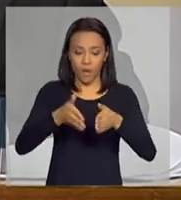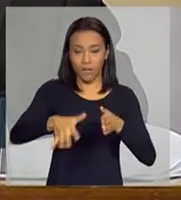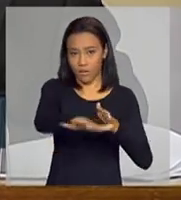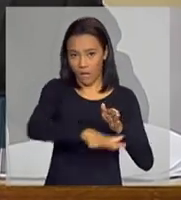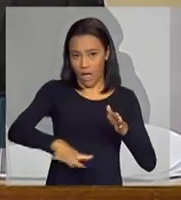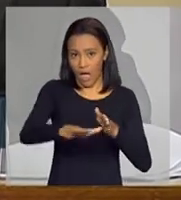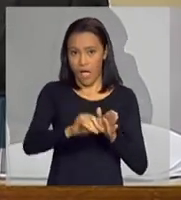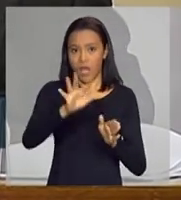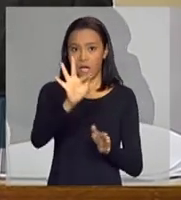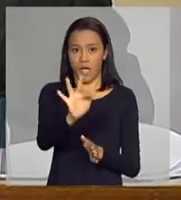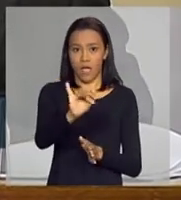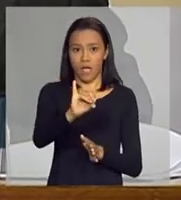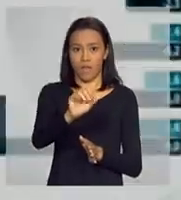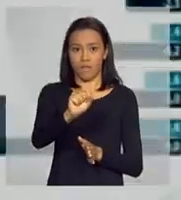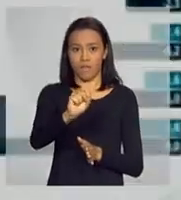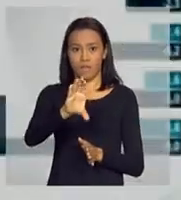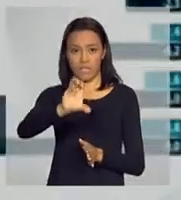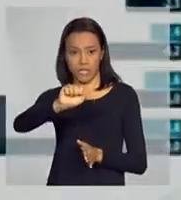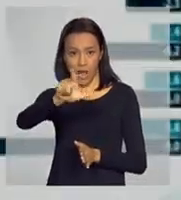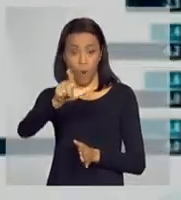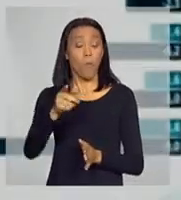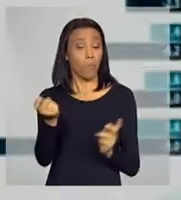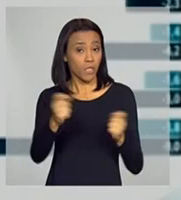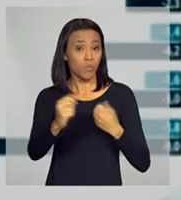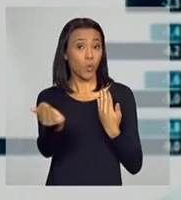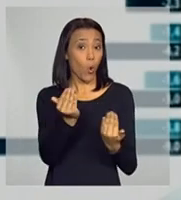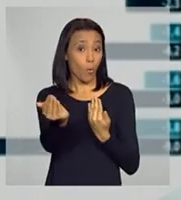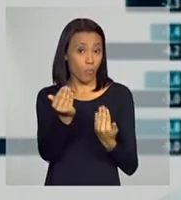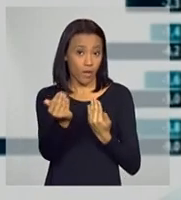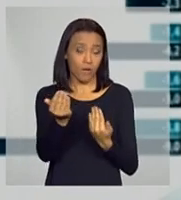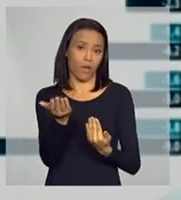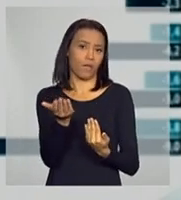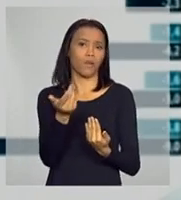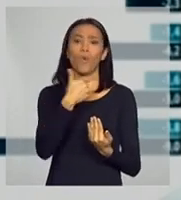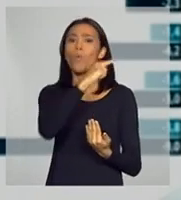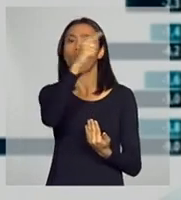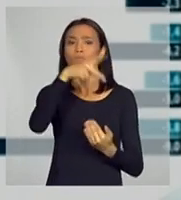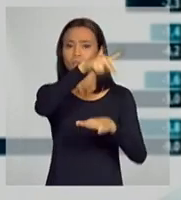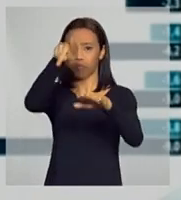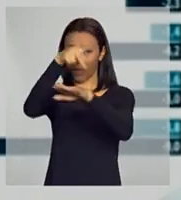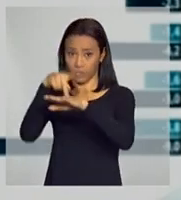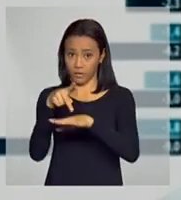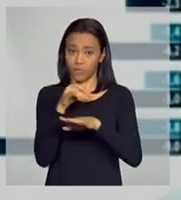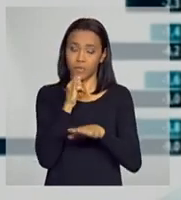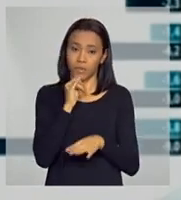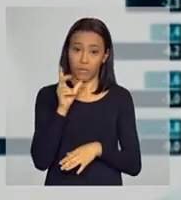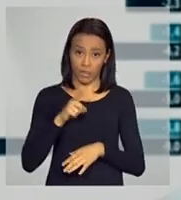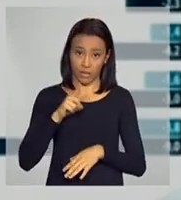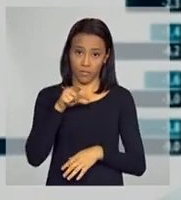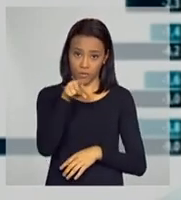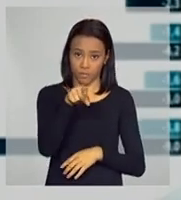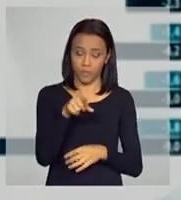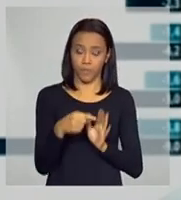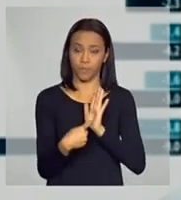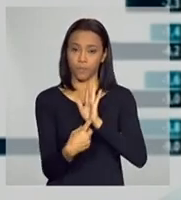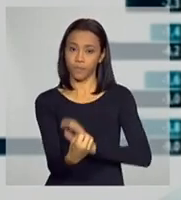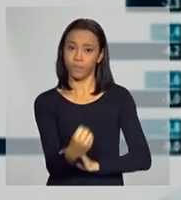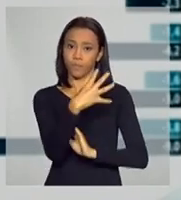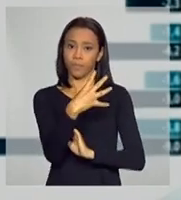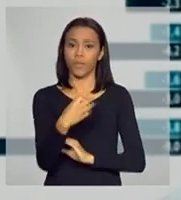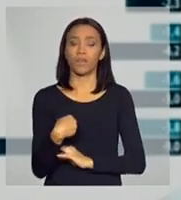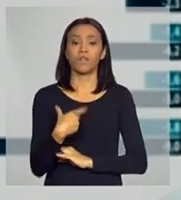nós podemos é uma comparação do resultado primário do Brasil com outros países nós temos ali a